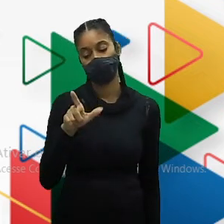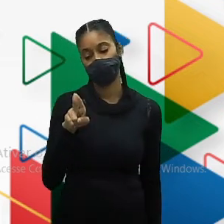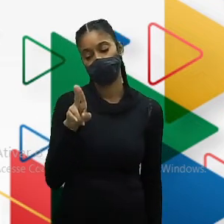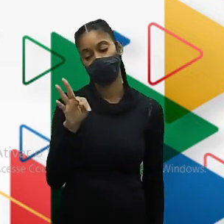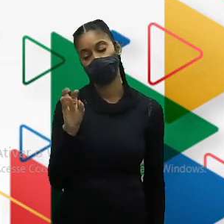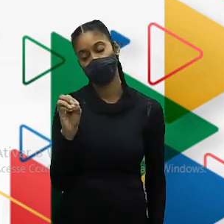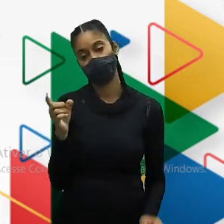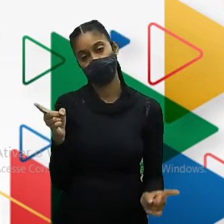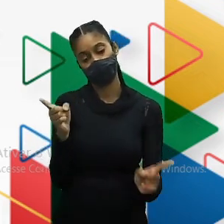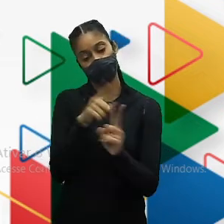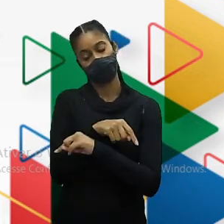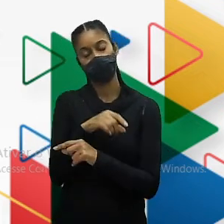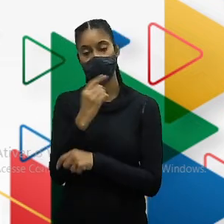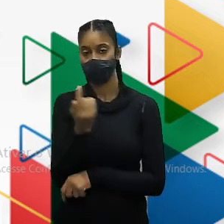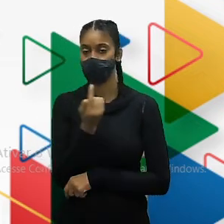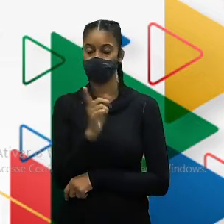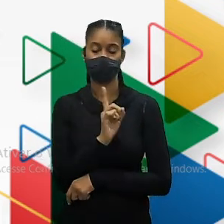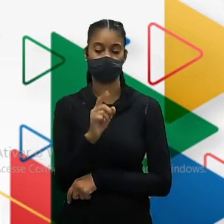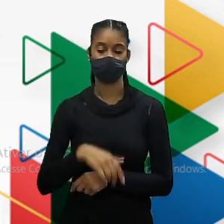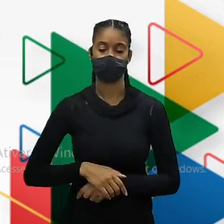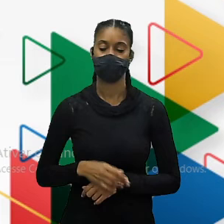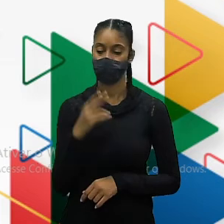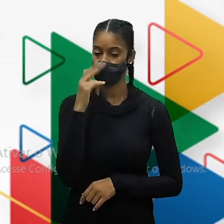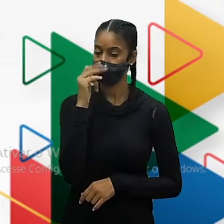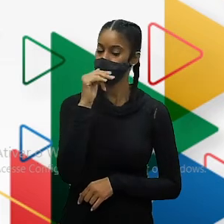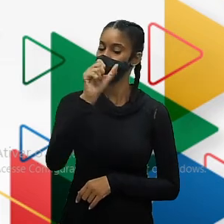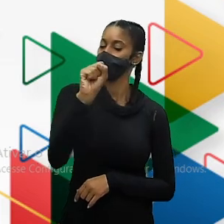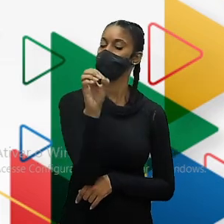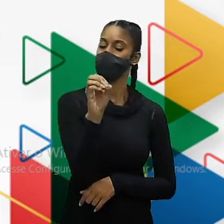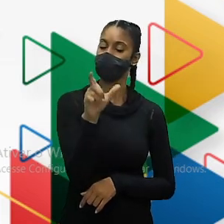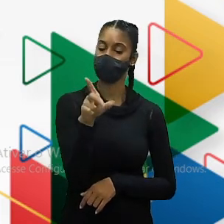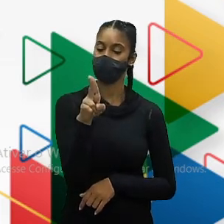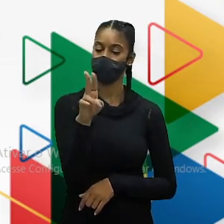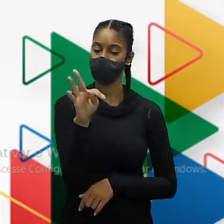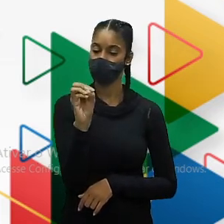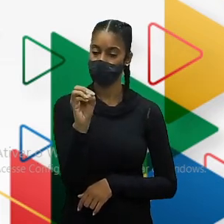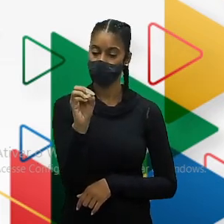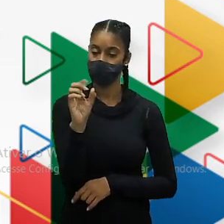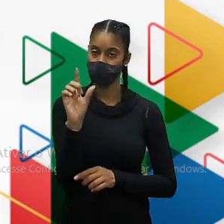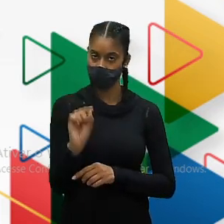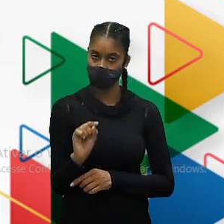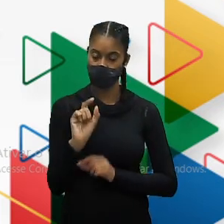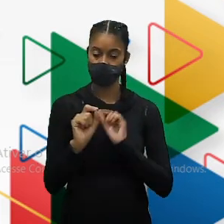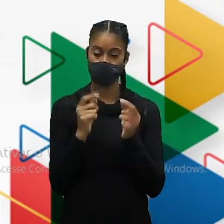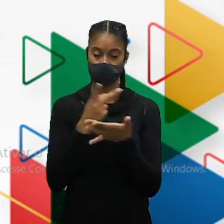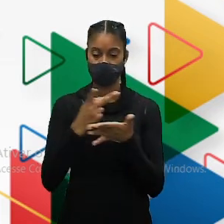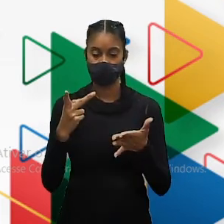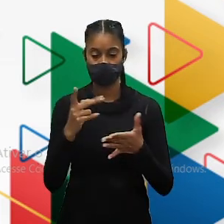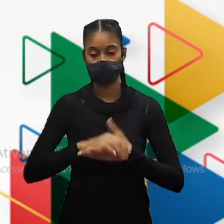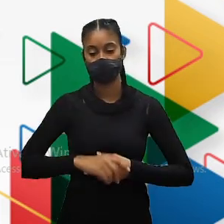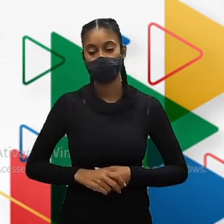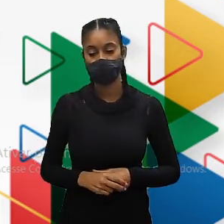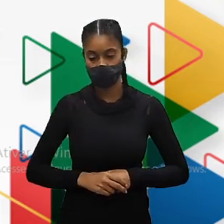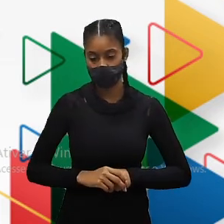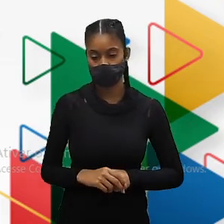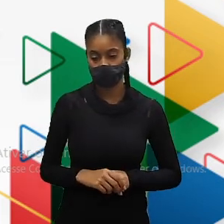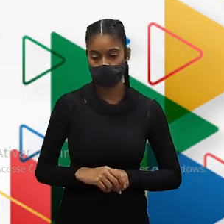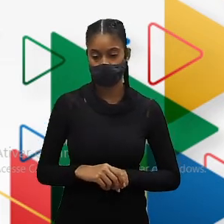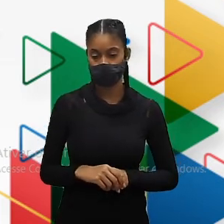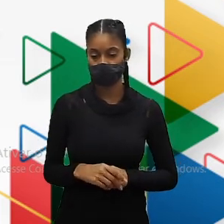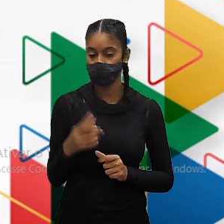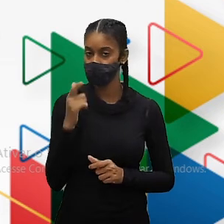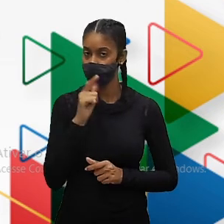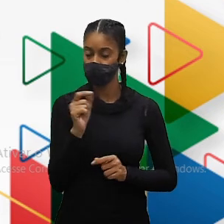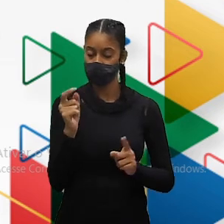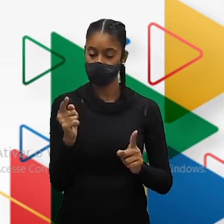solvente. Então, mesmo que o soluto seja menorzinho, como ele vai estar rodeado de solvente, ele empaca aí e não consegue atravessar